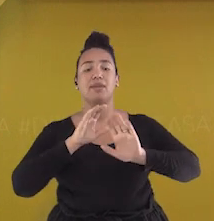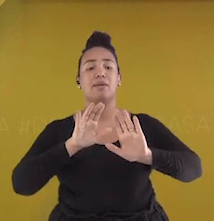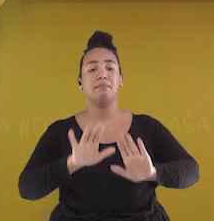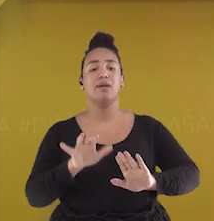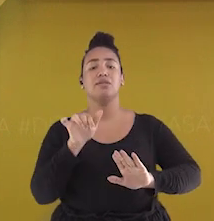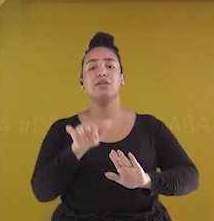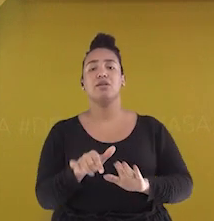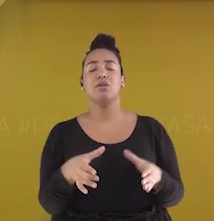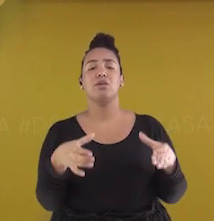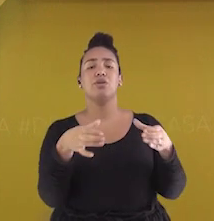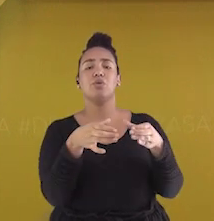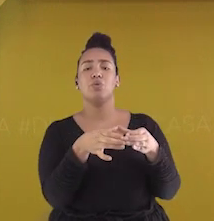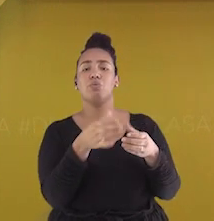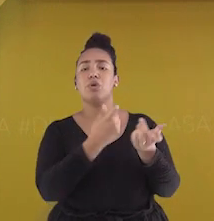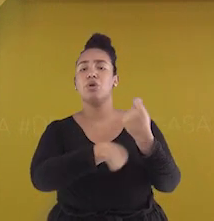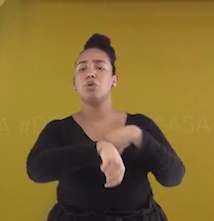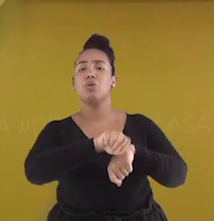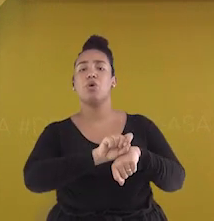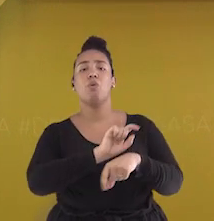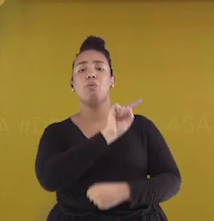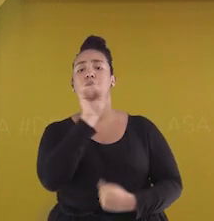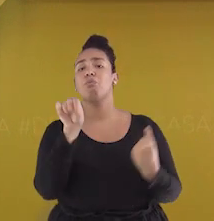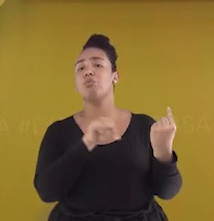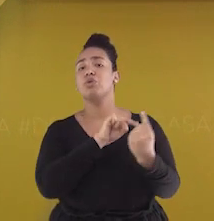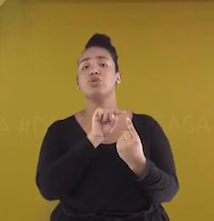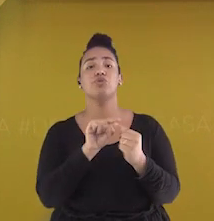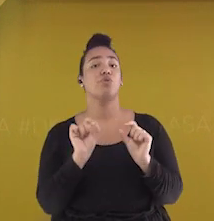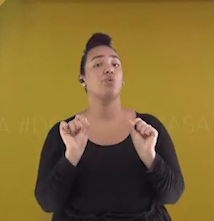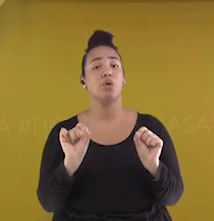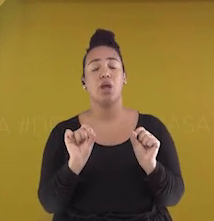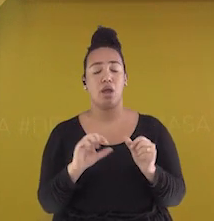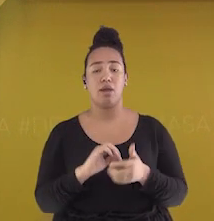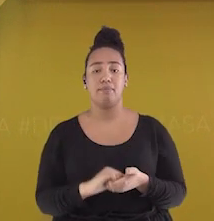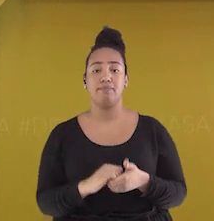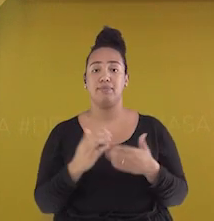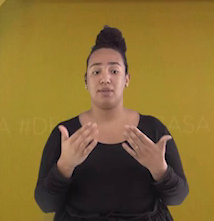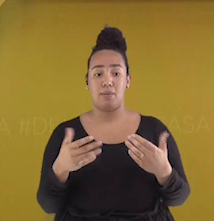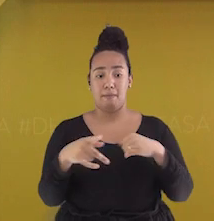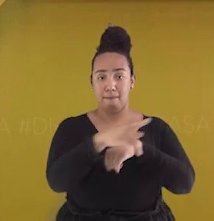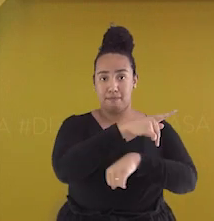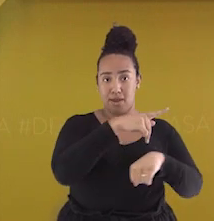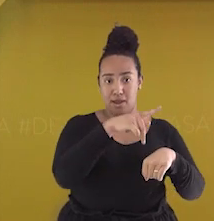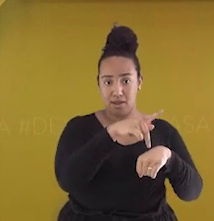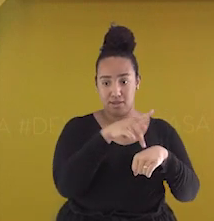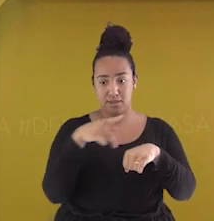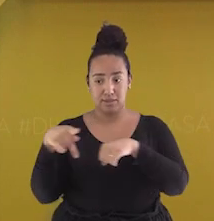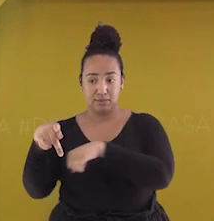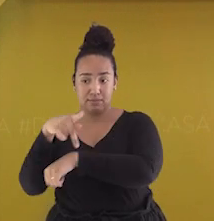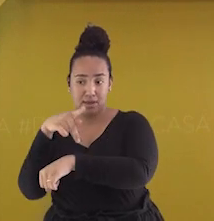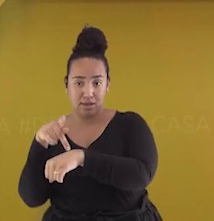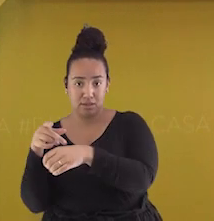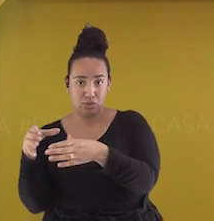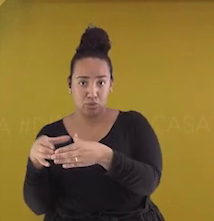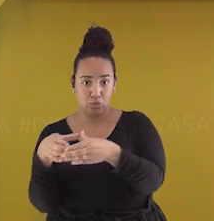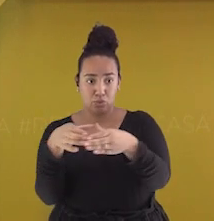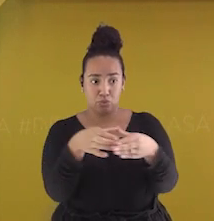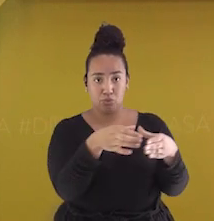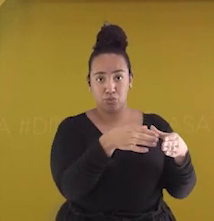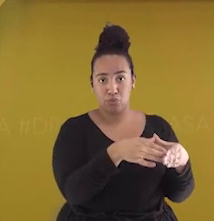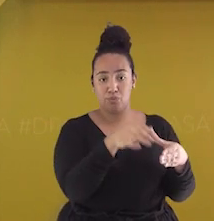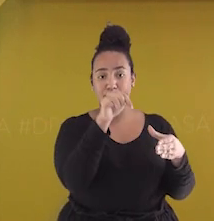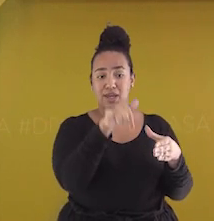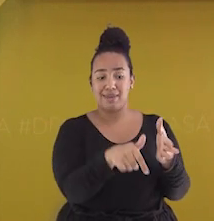a ideia do bloco econômico? É combinar um grupo de países onde essas tarifas serão reduzidas